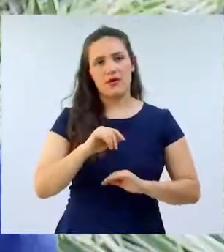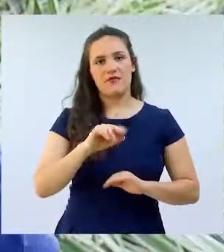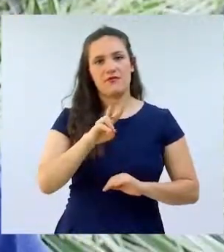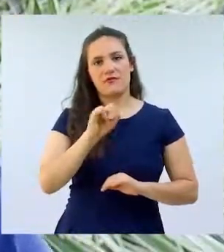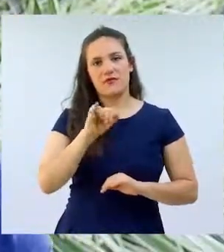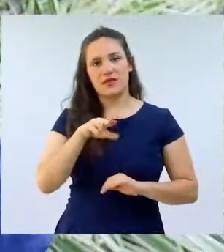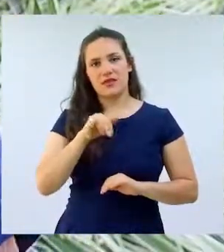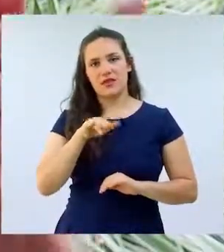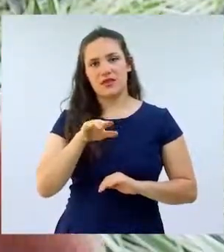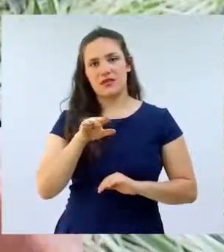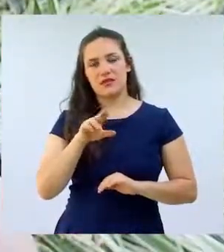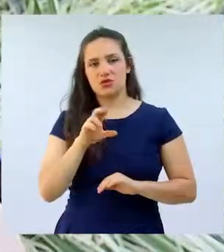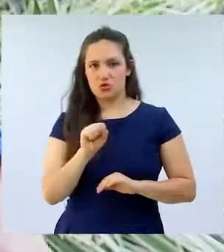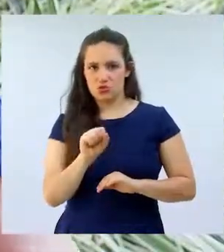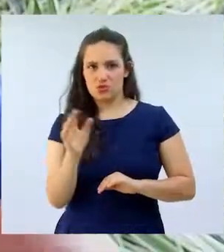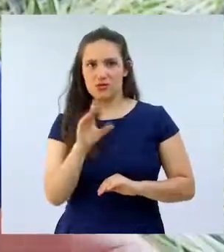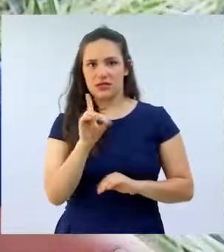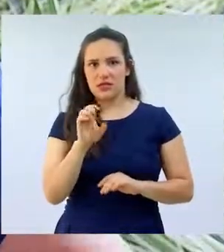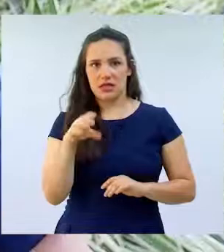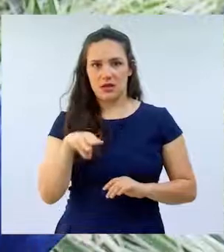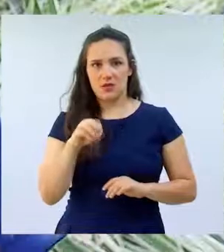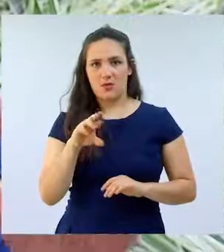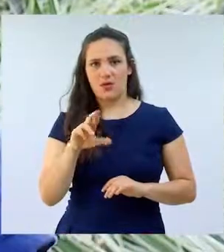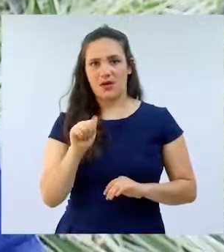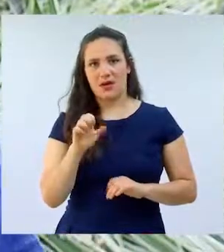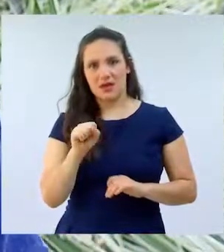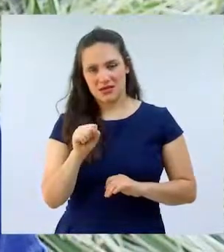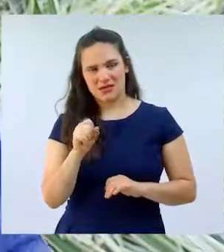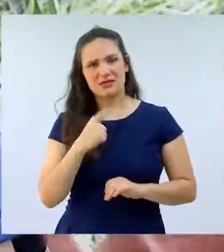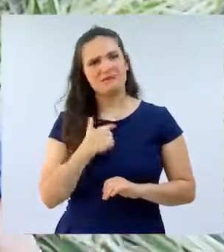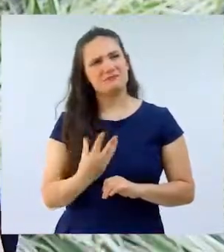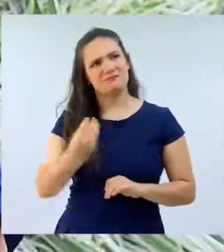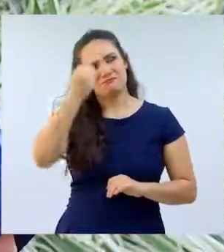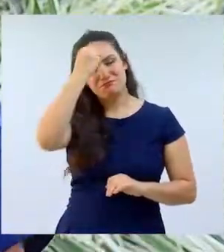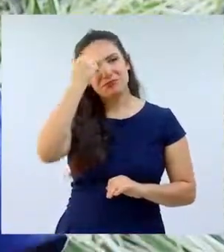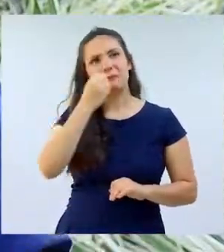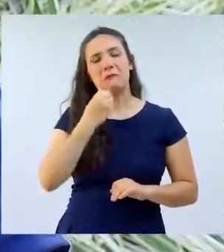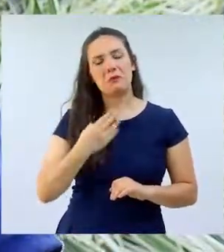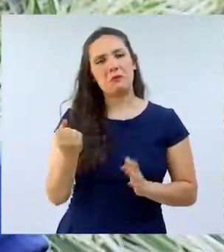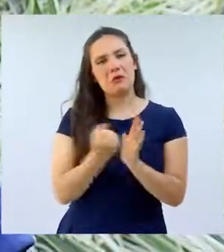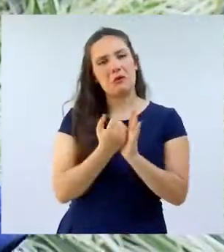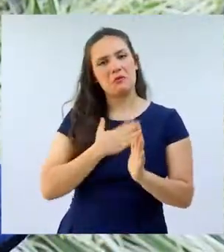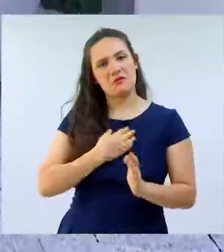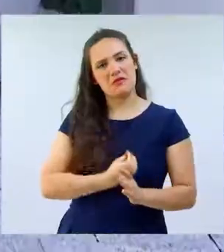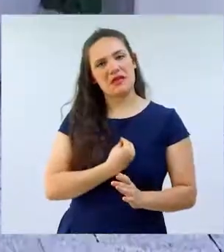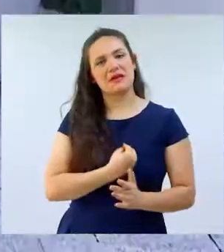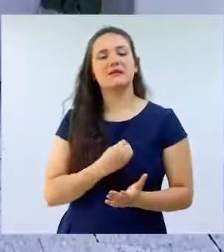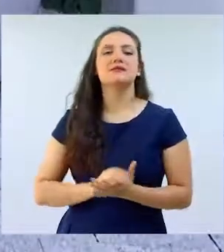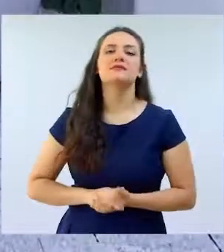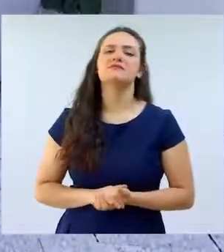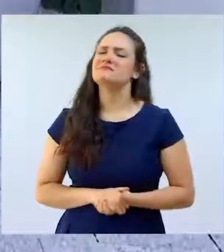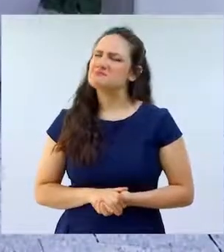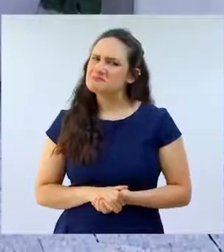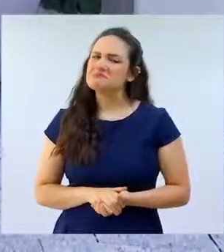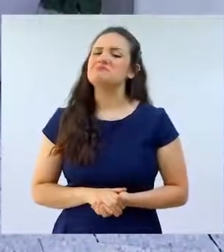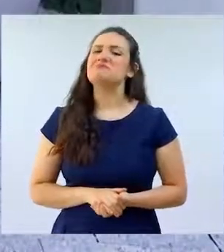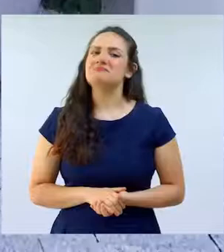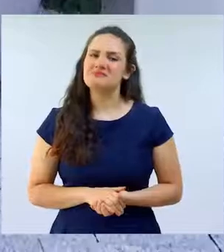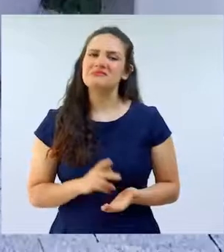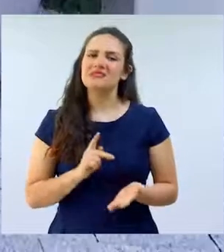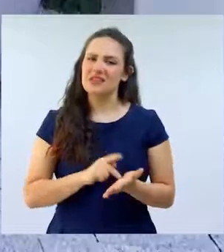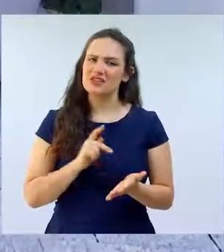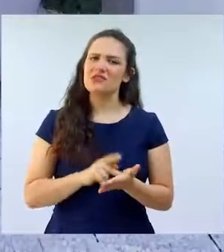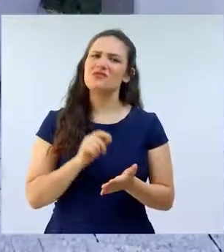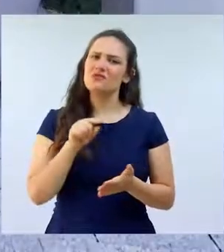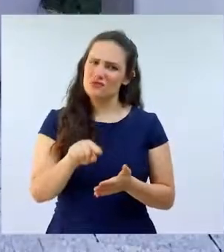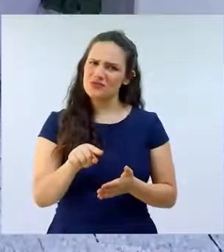eu lembro até hoje, então isso aí marcou muito. Então, e é um lado da arte também que é muito interessante. Né? Mas é curioso, né? Porque você,